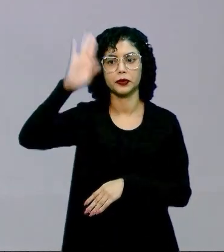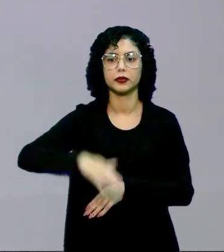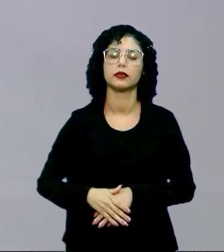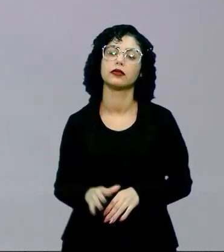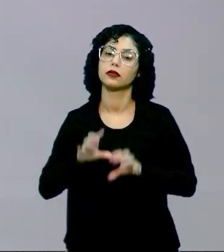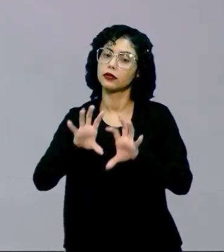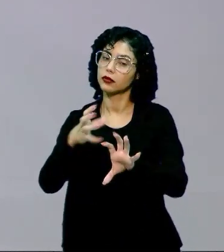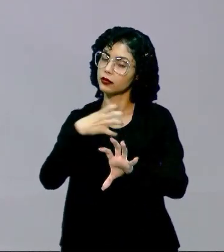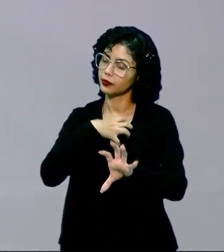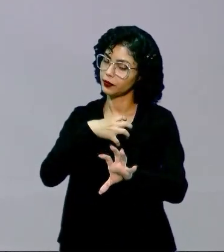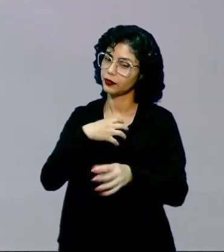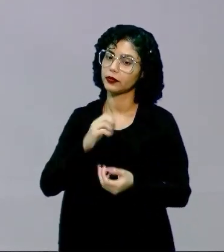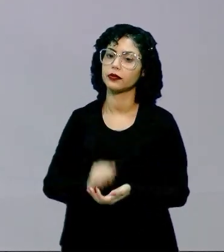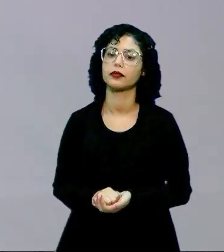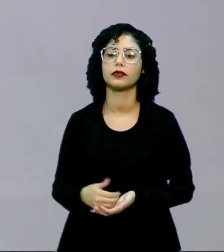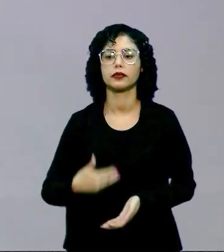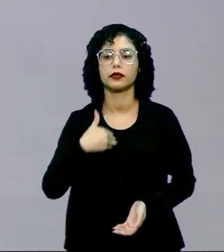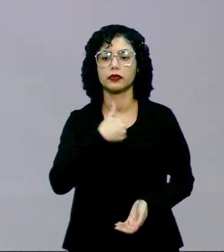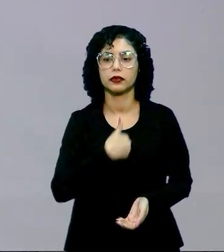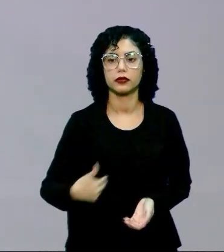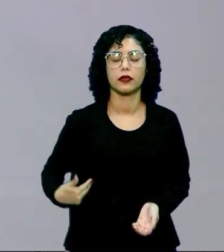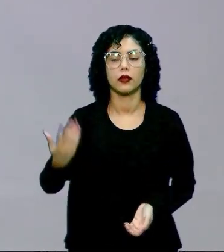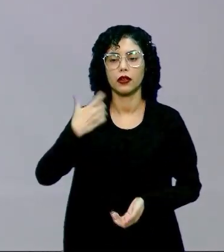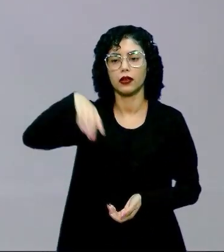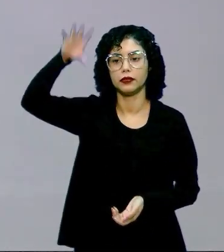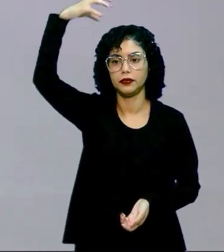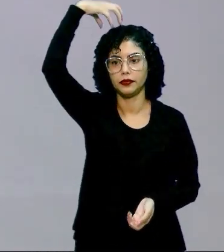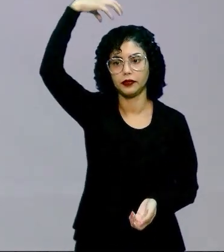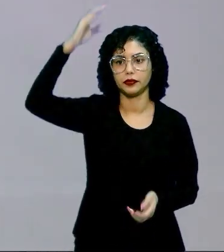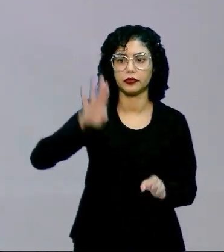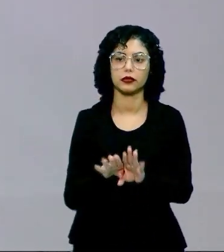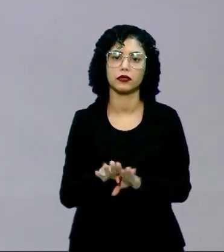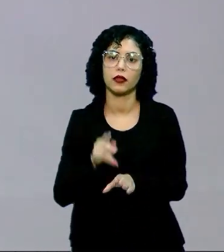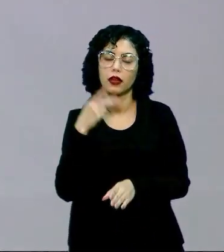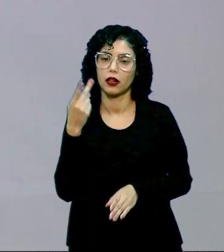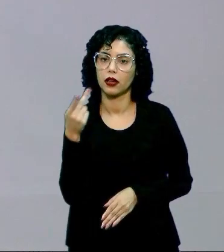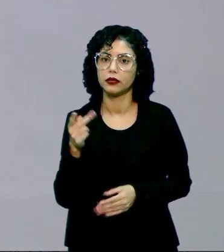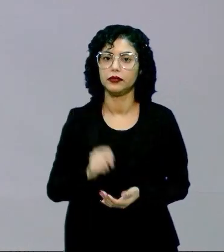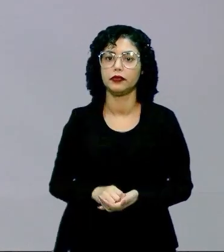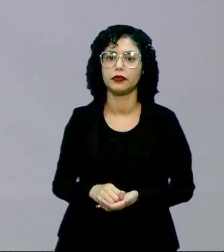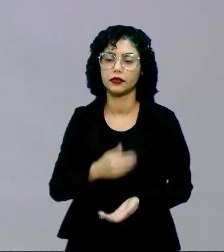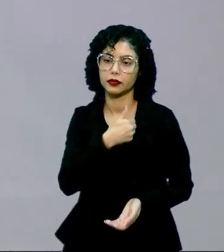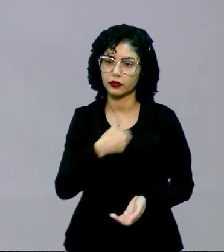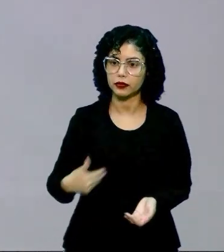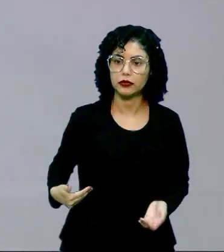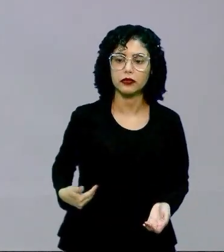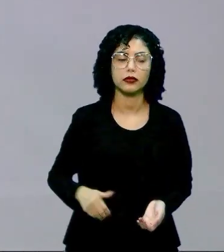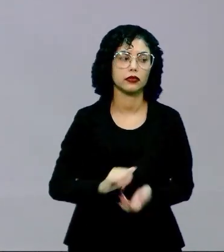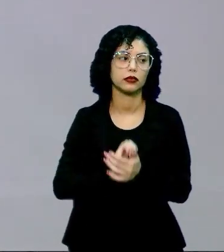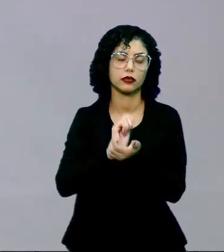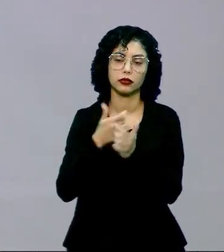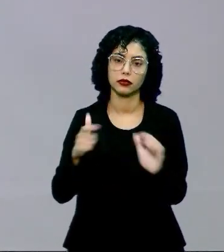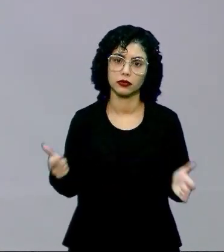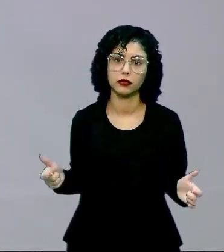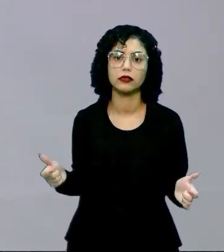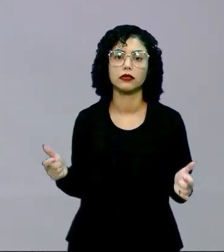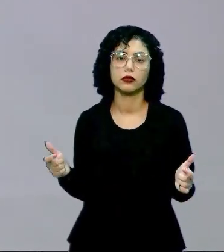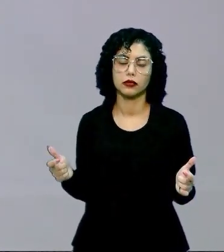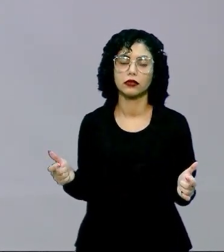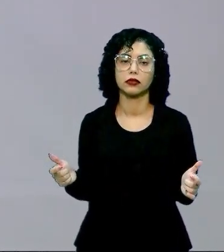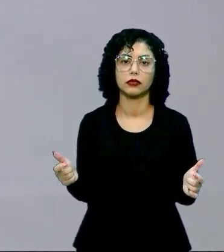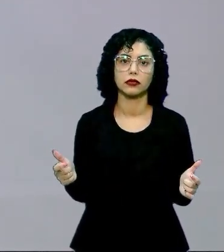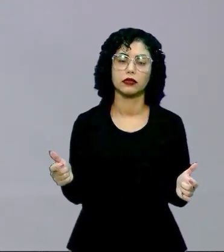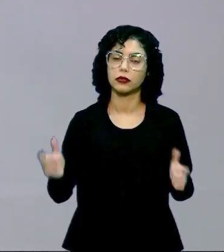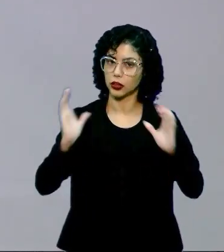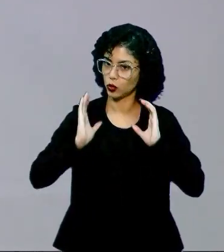momento, que é a monarquia. Mais especificamente, esse texto motivador está falando da República, que é o auge, né, do exercício